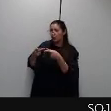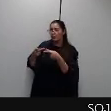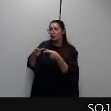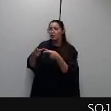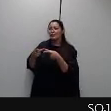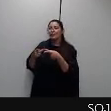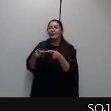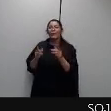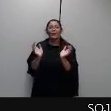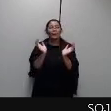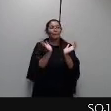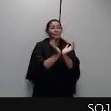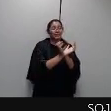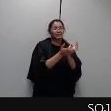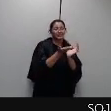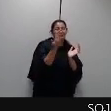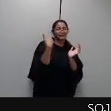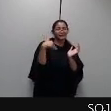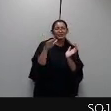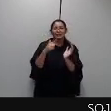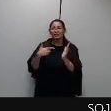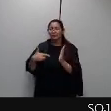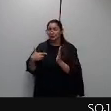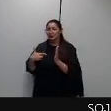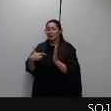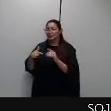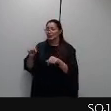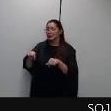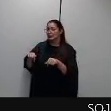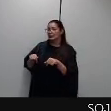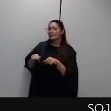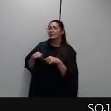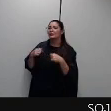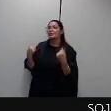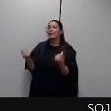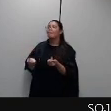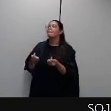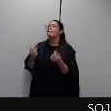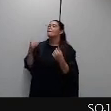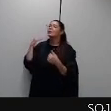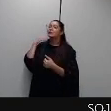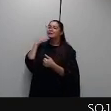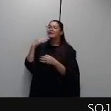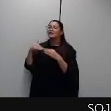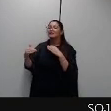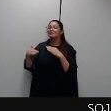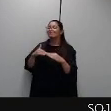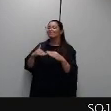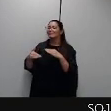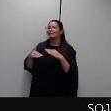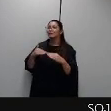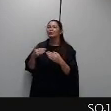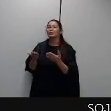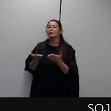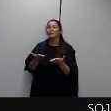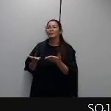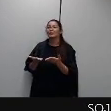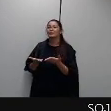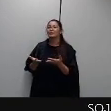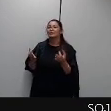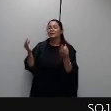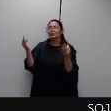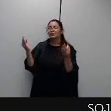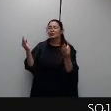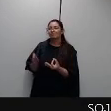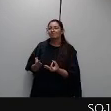a segunda seção deste tribunal processar e julgar o conflito instaurado entre juízo de execução fiscal e o de